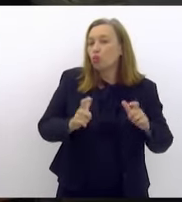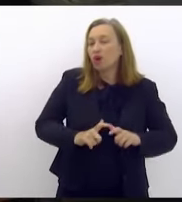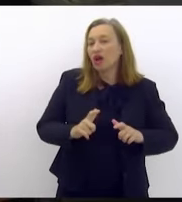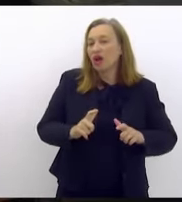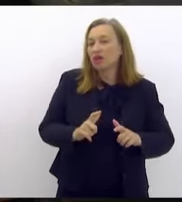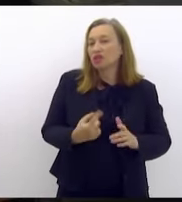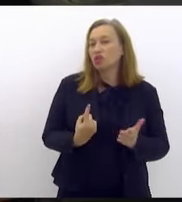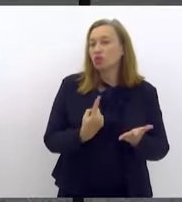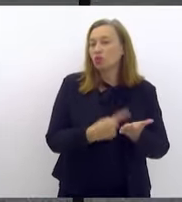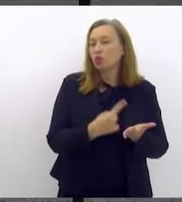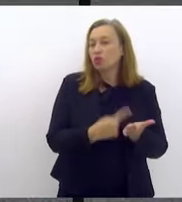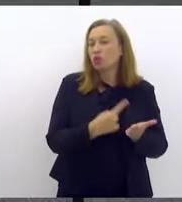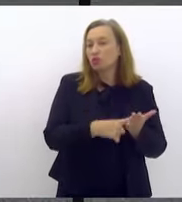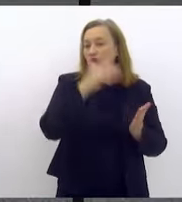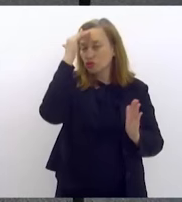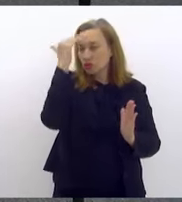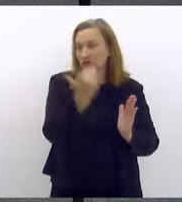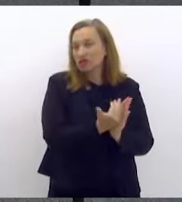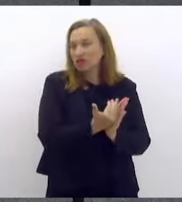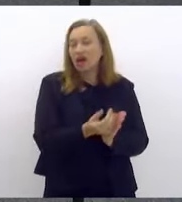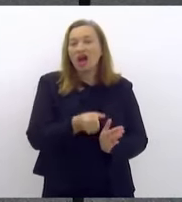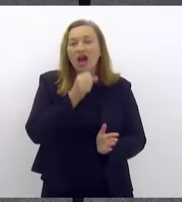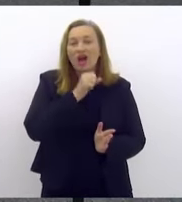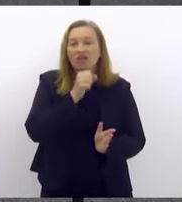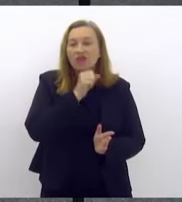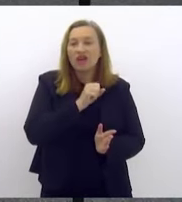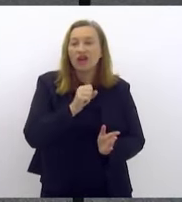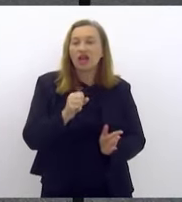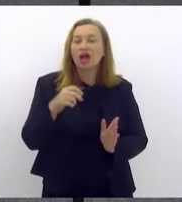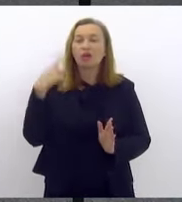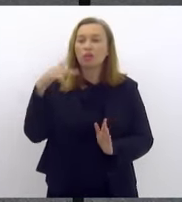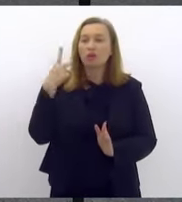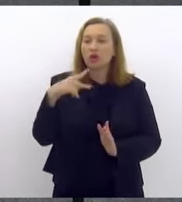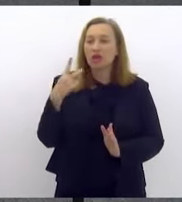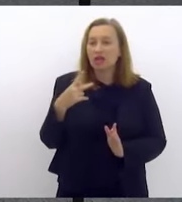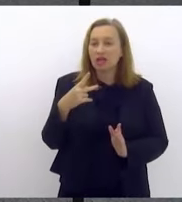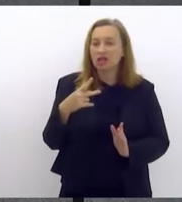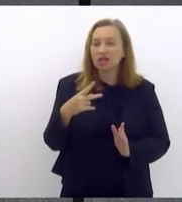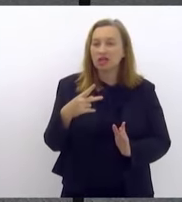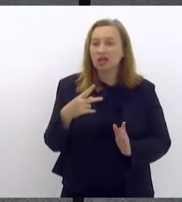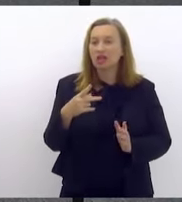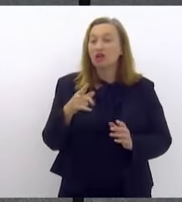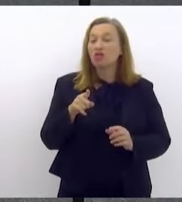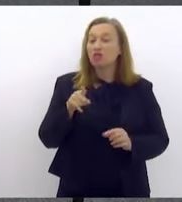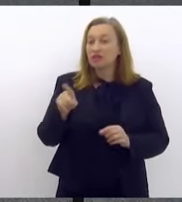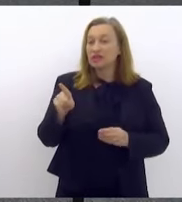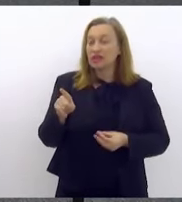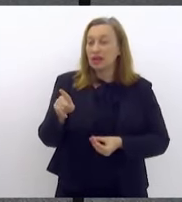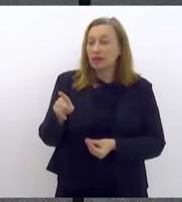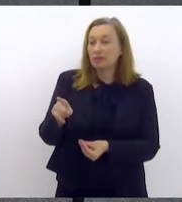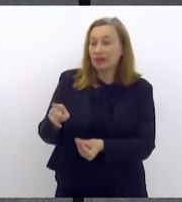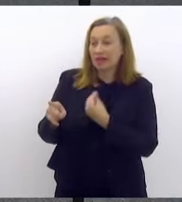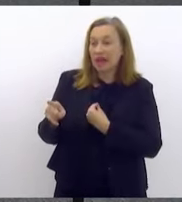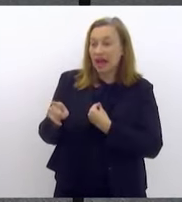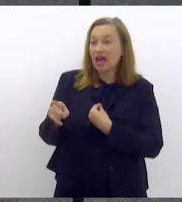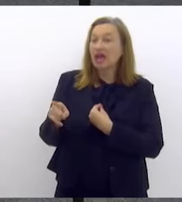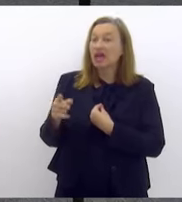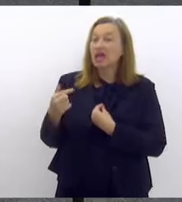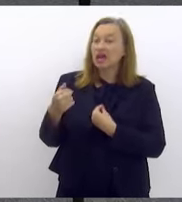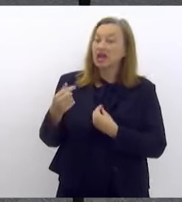firmar acordos, a boa e velha política do toma lá da cá, de padrinhos e afiliados políticos, mas, ao mesmo